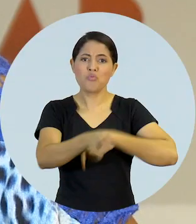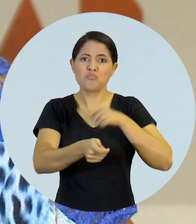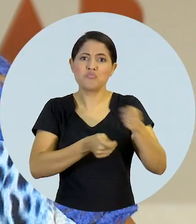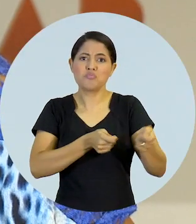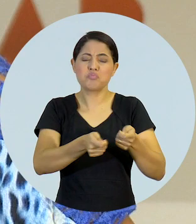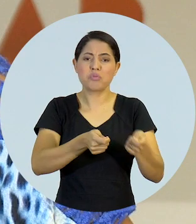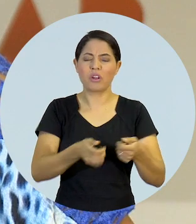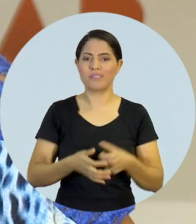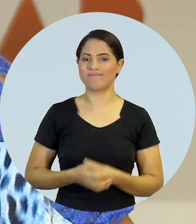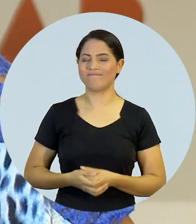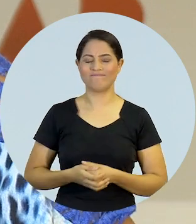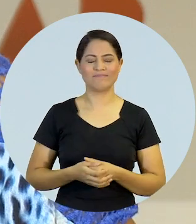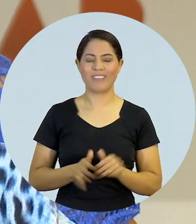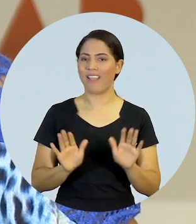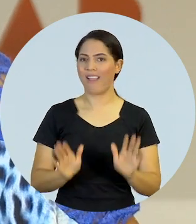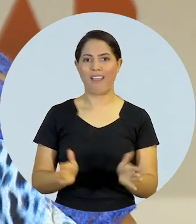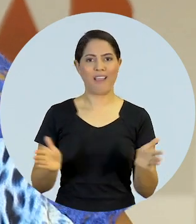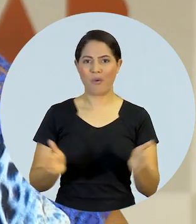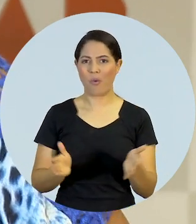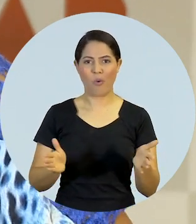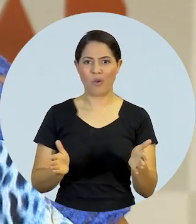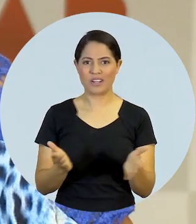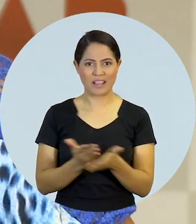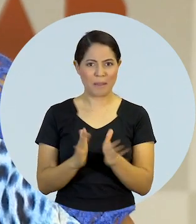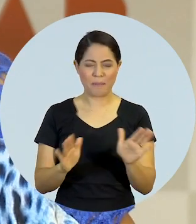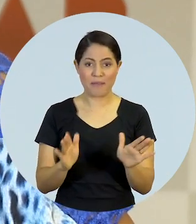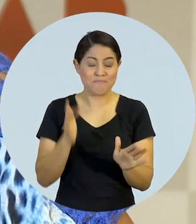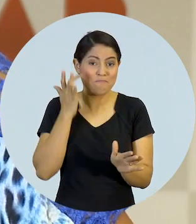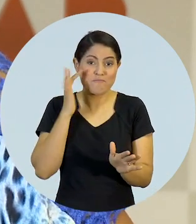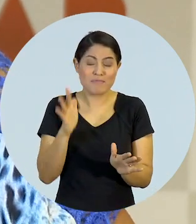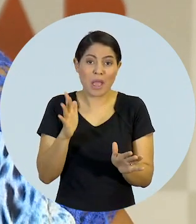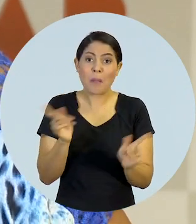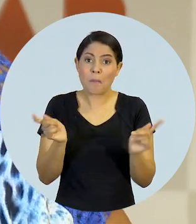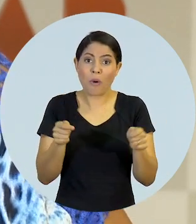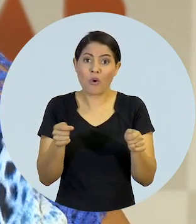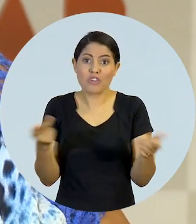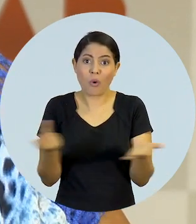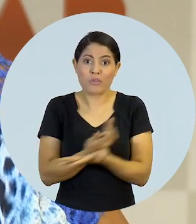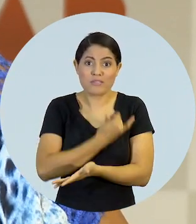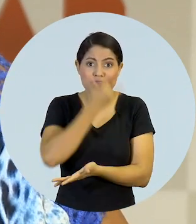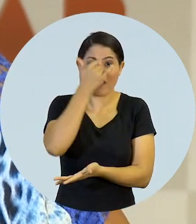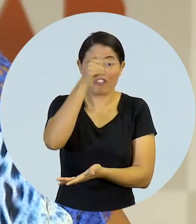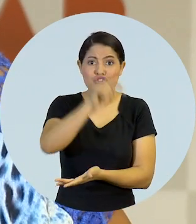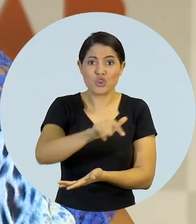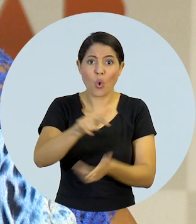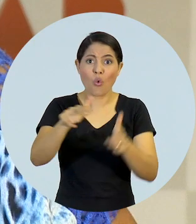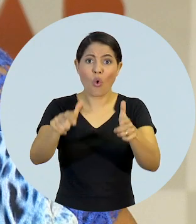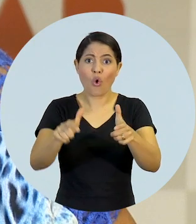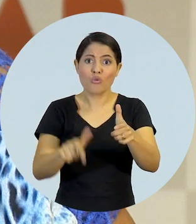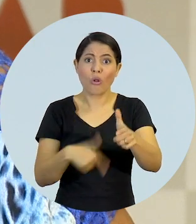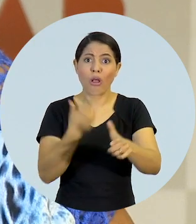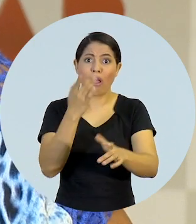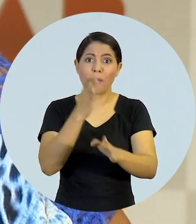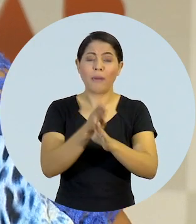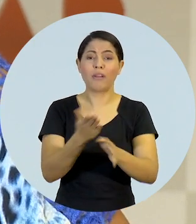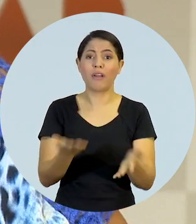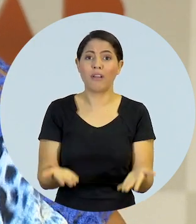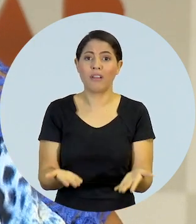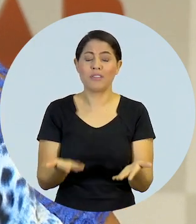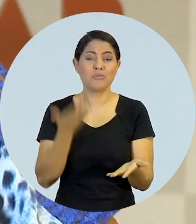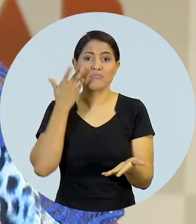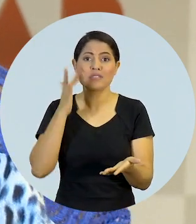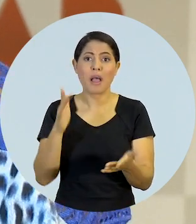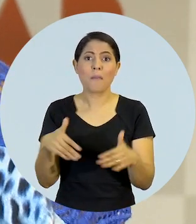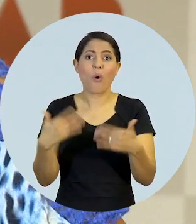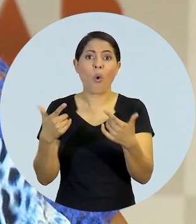Isso não está para acabar agora. Qualquer hora pode vir novamente. E aí, como é que fica? Se a gente não tem uma